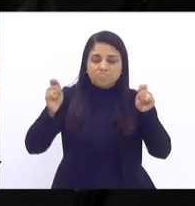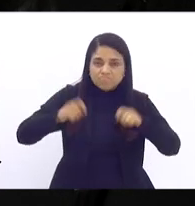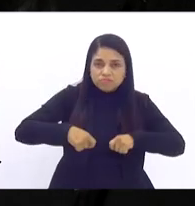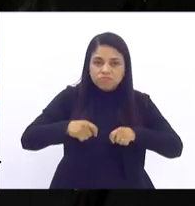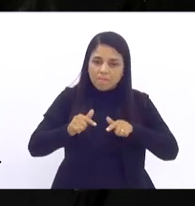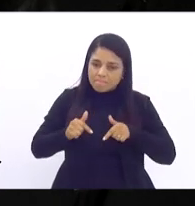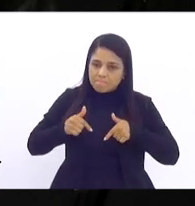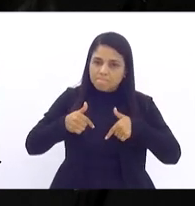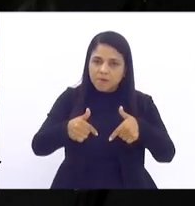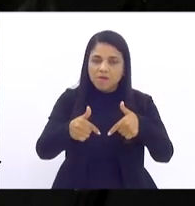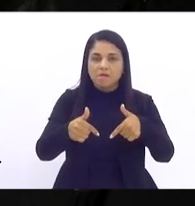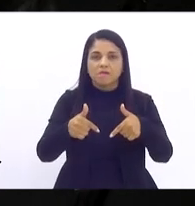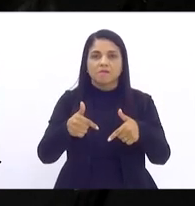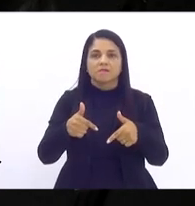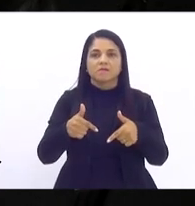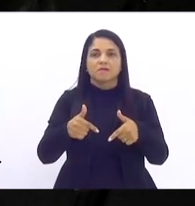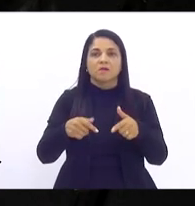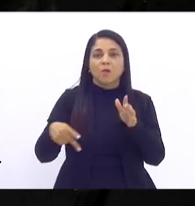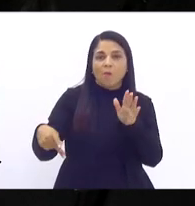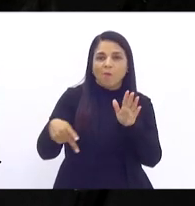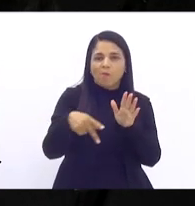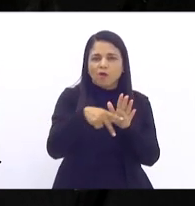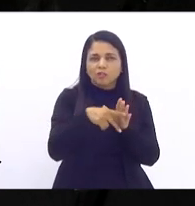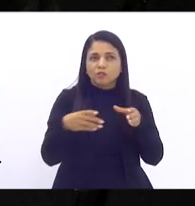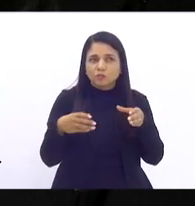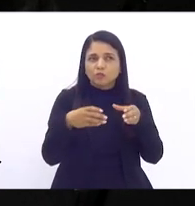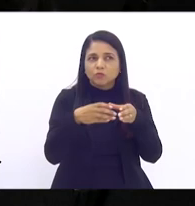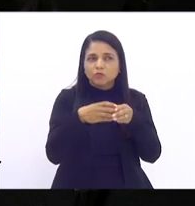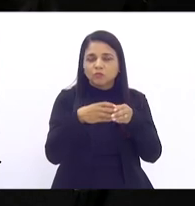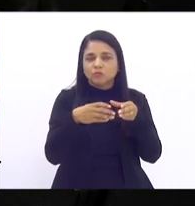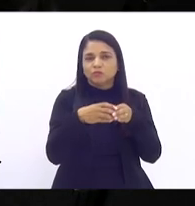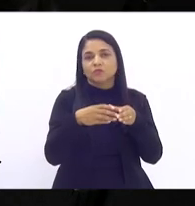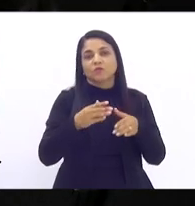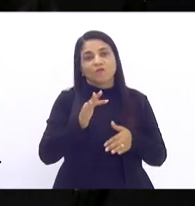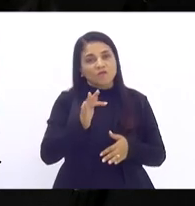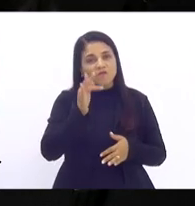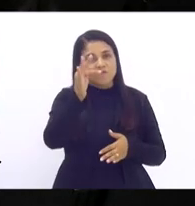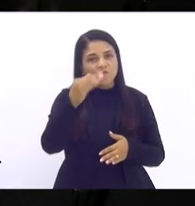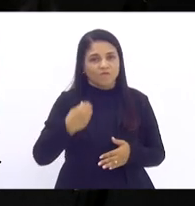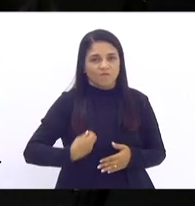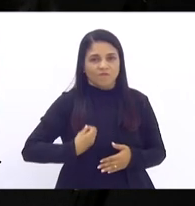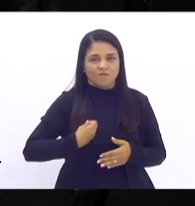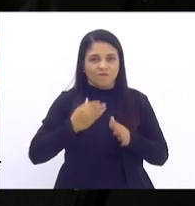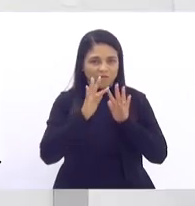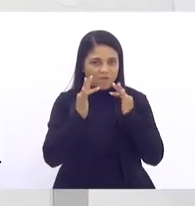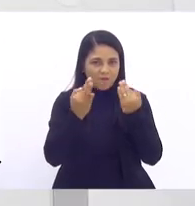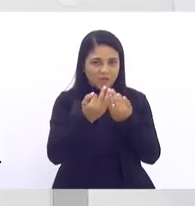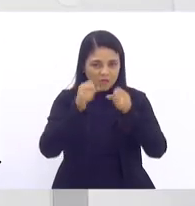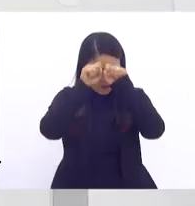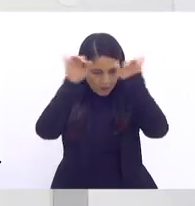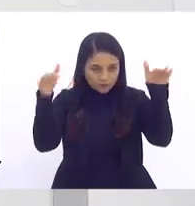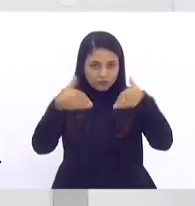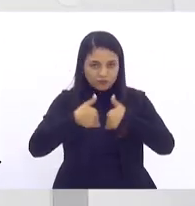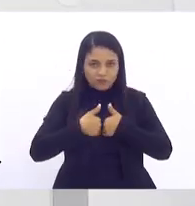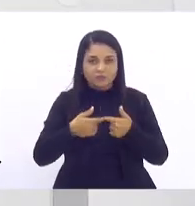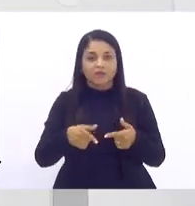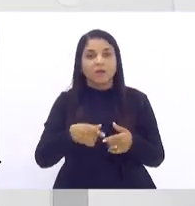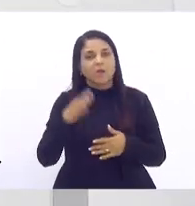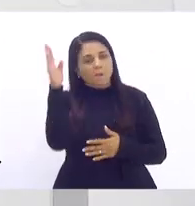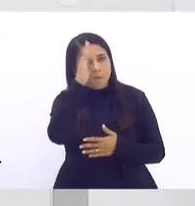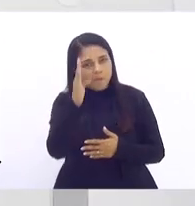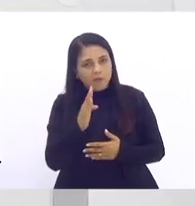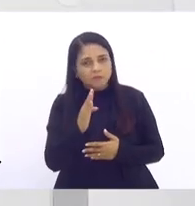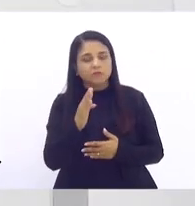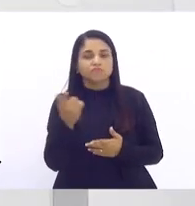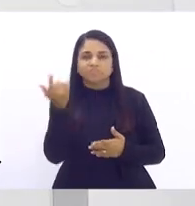para que seja realizado lá na frente uma condição de vida melhor para todos eles e suas famílias eu tenho certeza que o nosso país terá muito